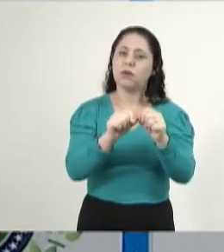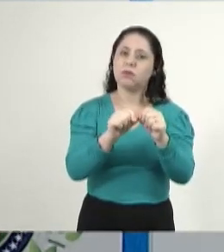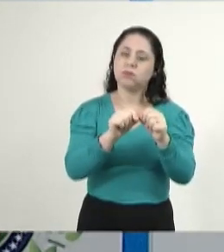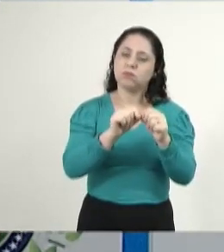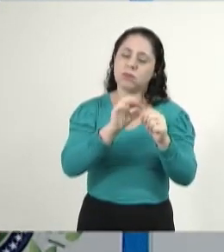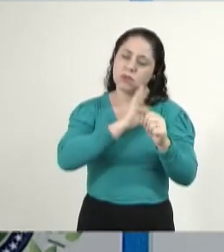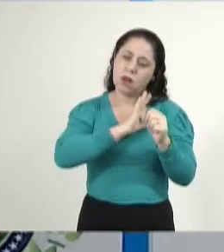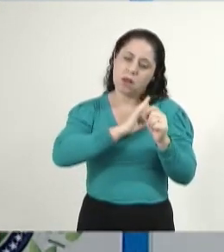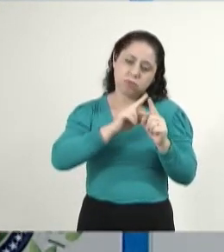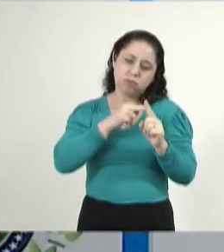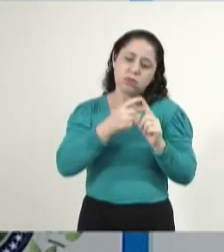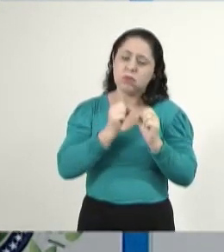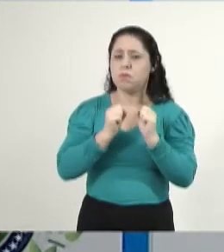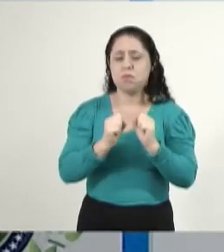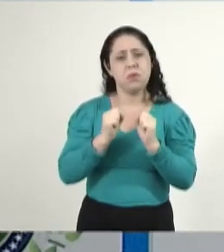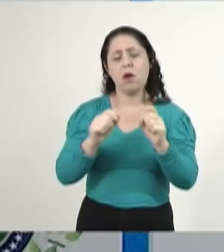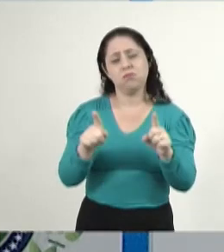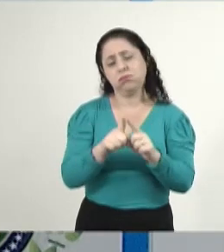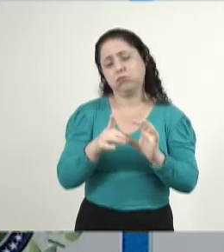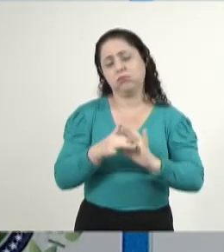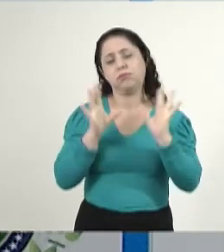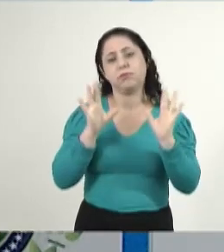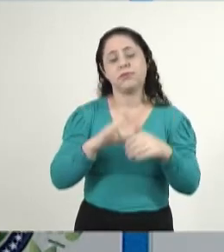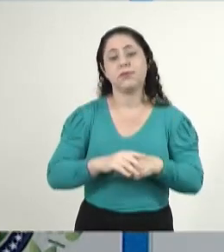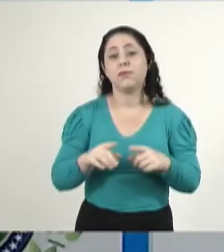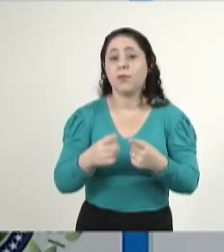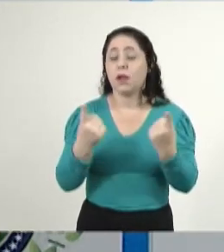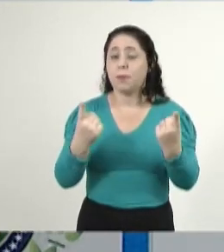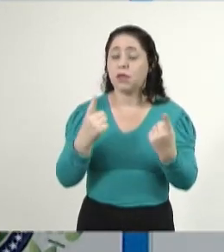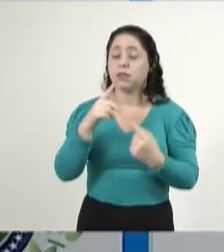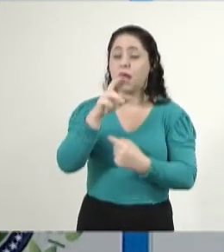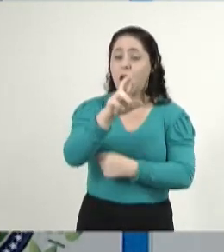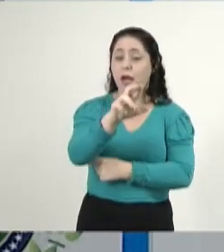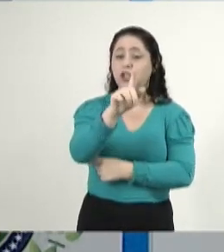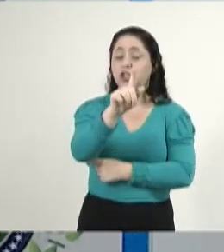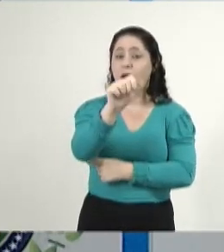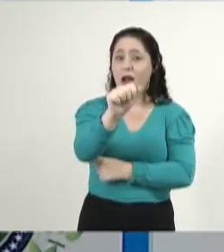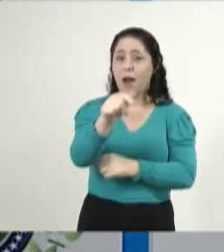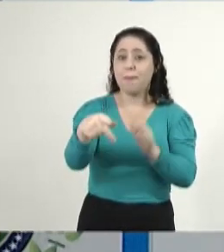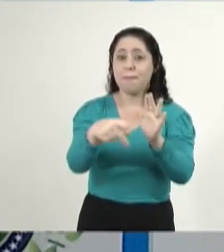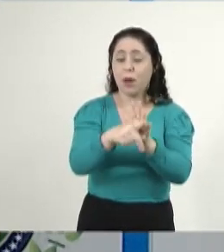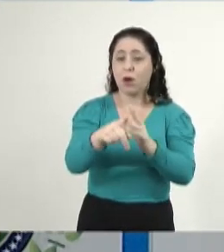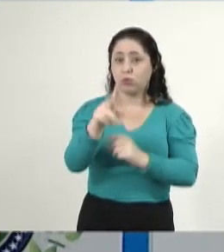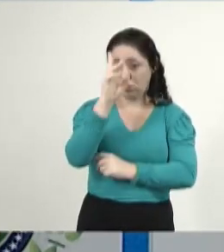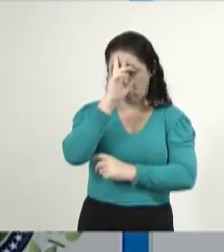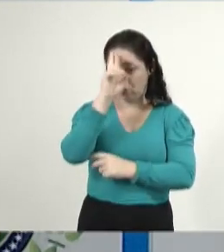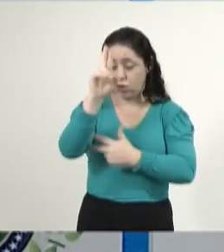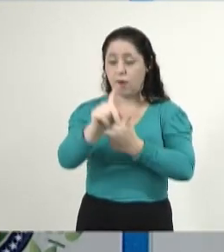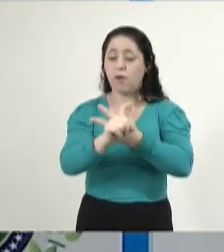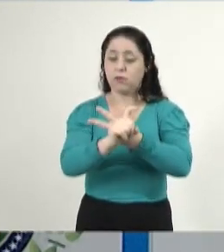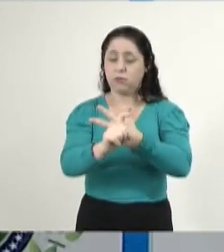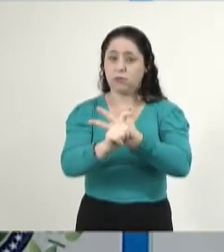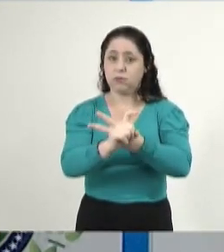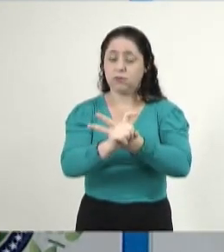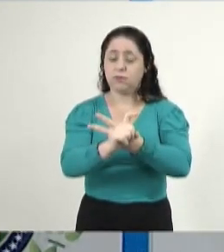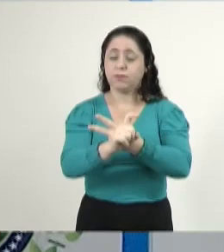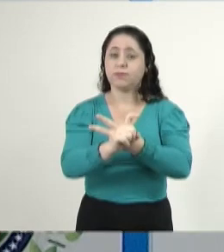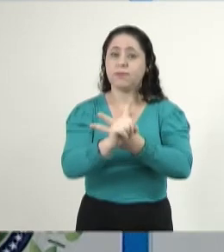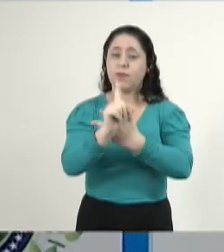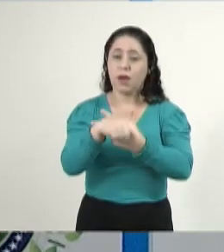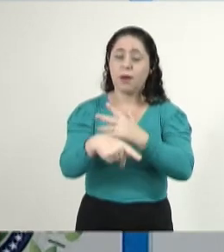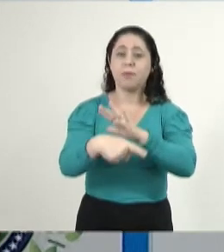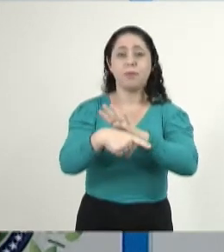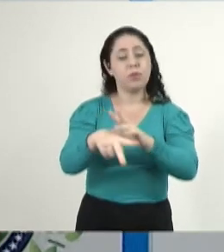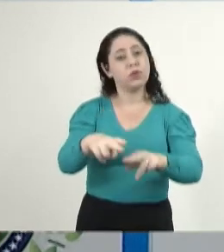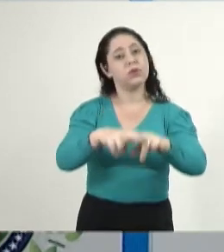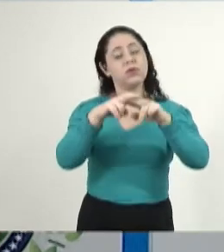recomposição, aí também existe essa possibilidade, mas o RGA é competência do chefe chefe do Poder Executivo. Então, dessa maneira